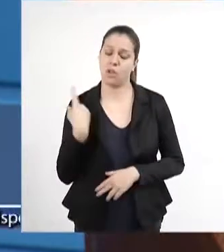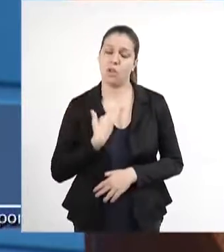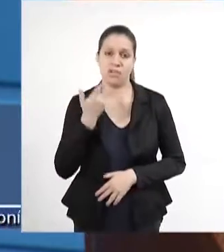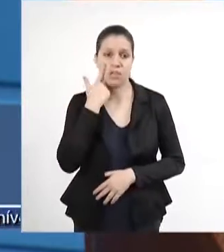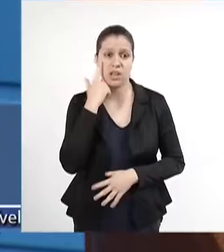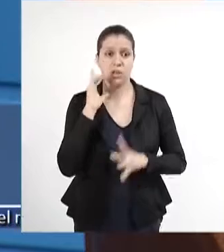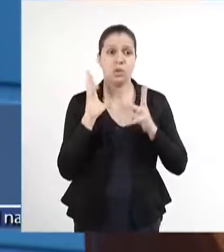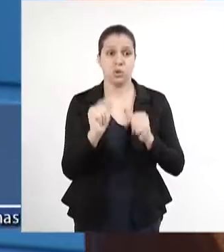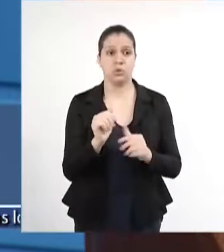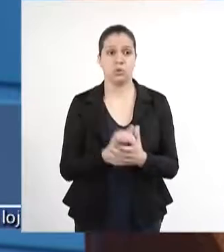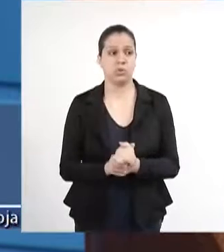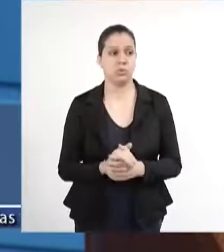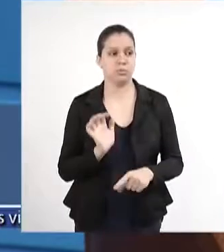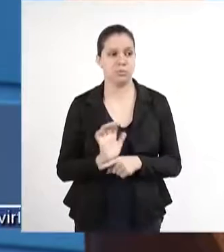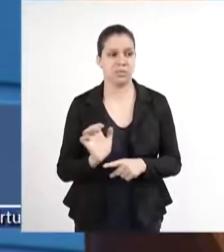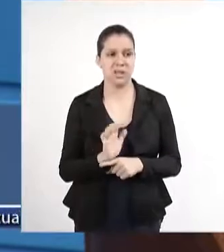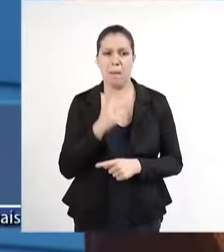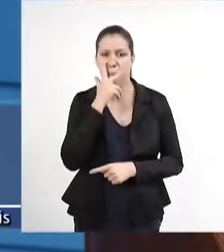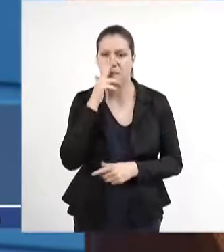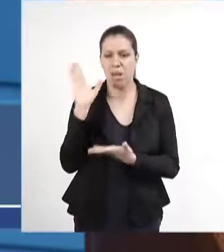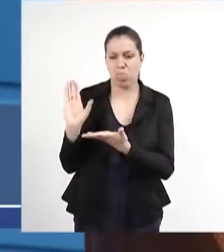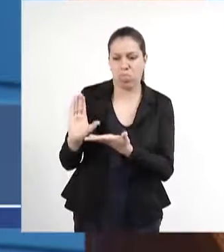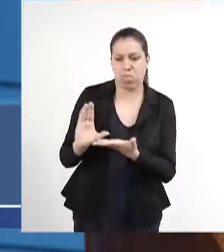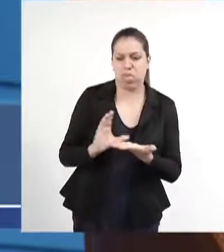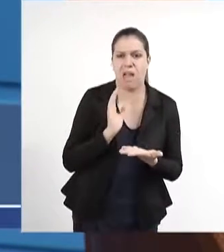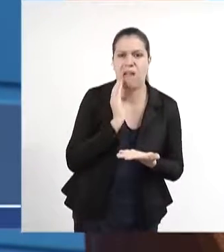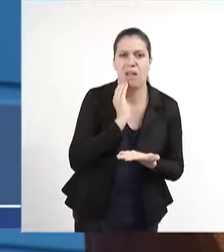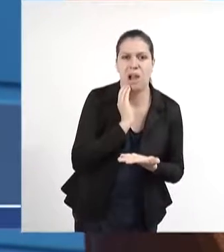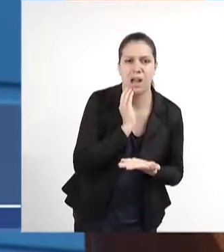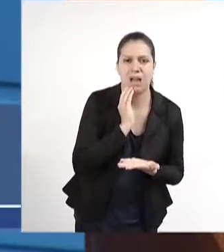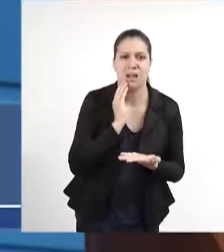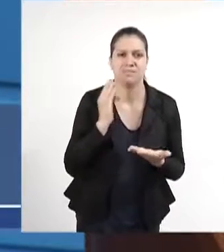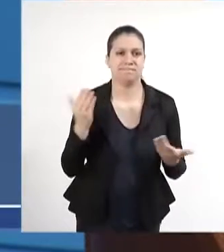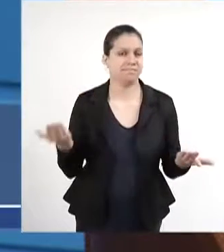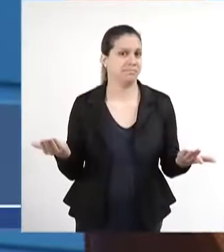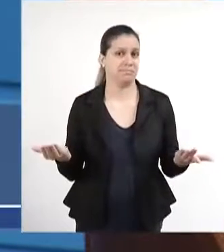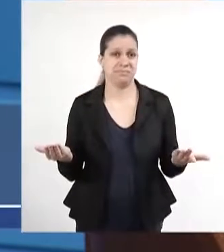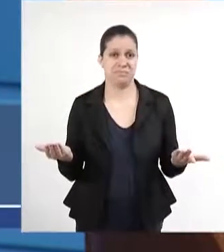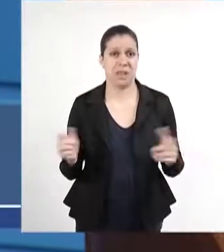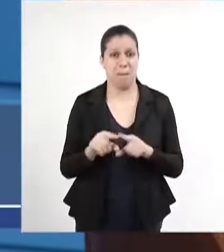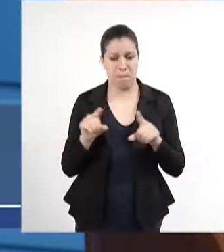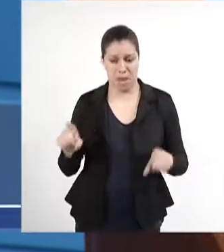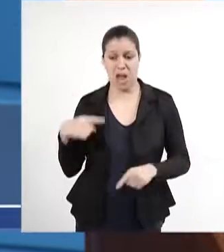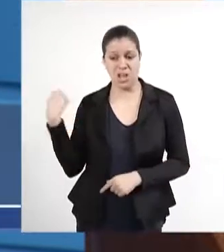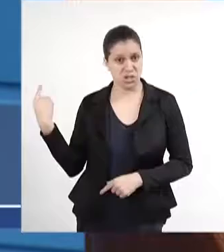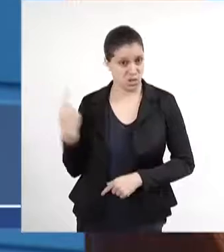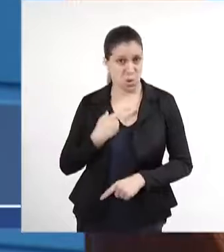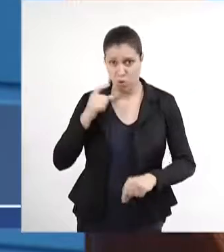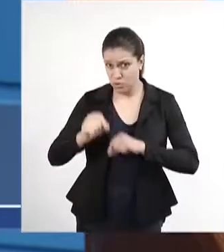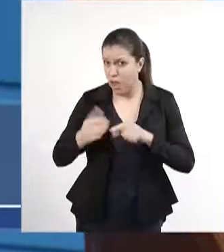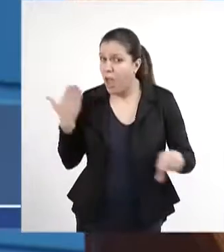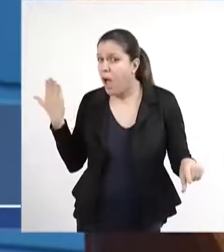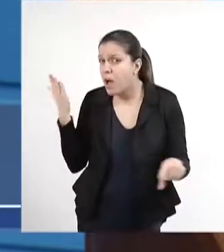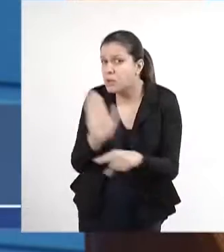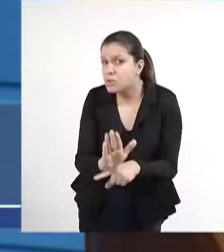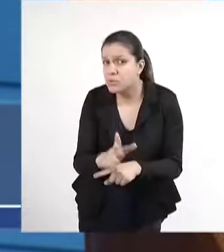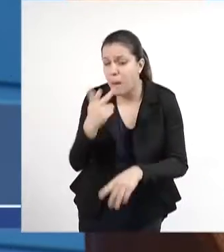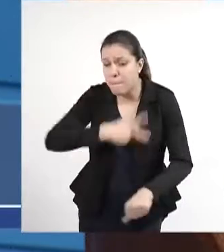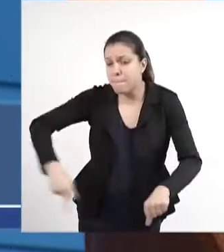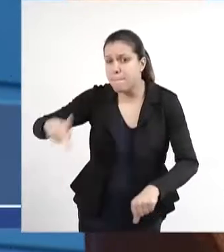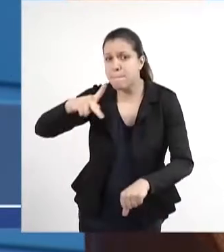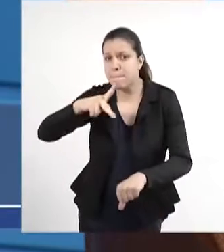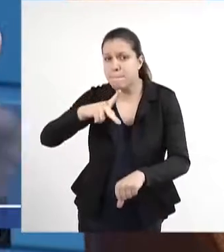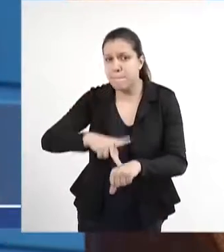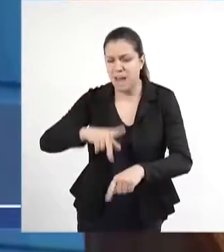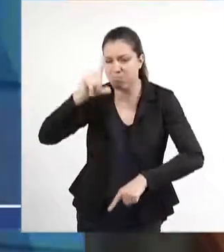que vem para o Estado é sempre minguado. E nós temos participado na balança comercial desse país, garantindo safra